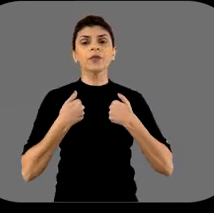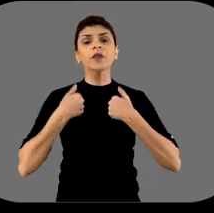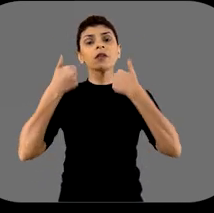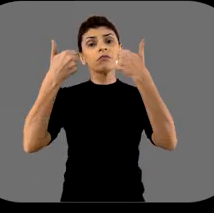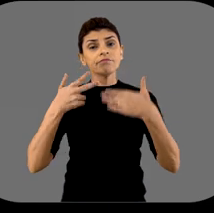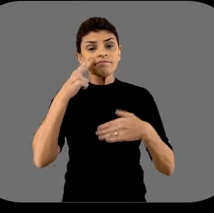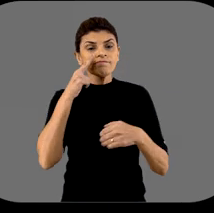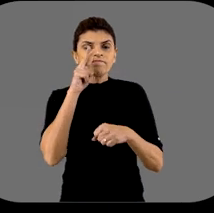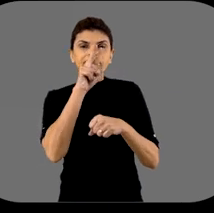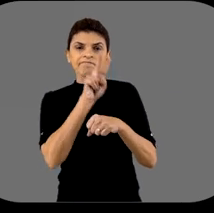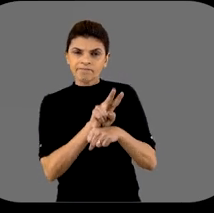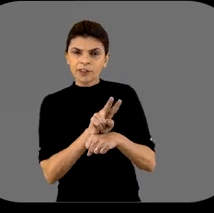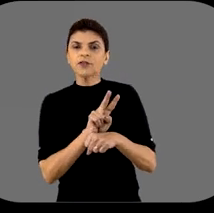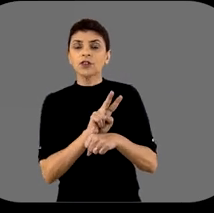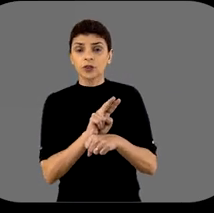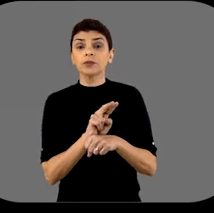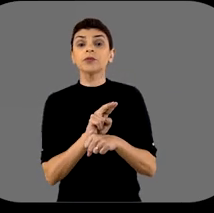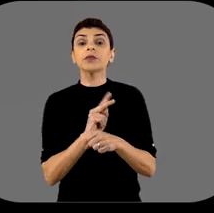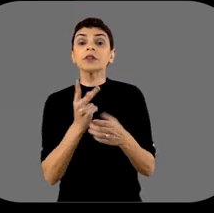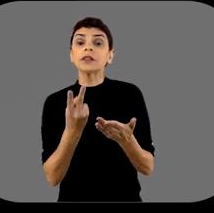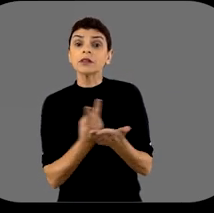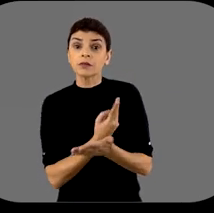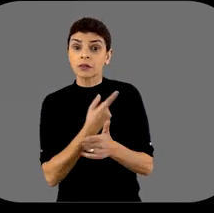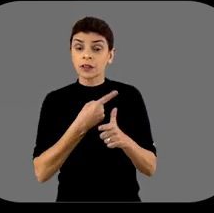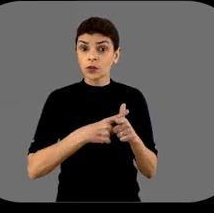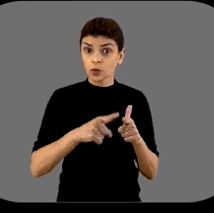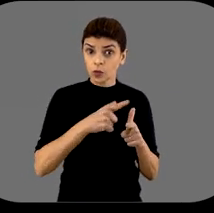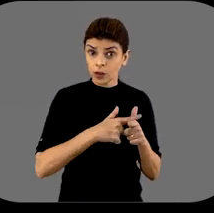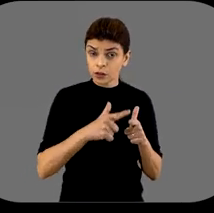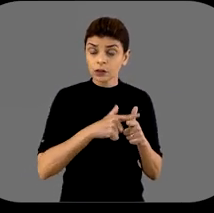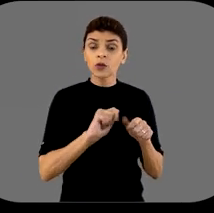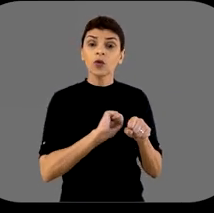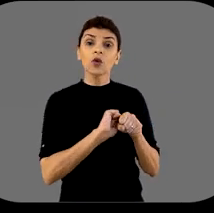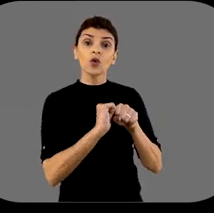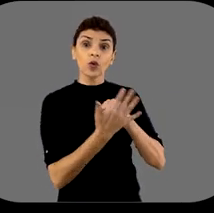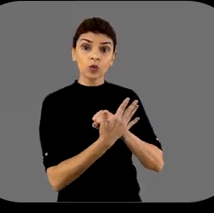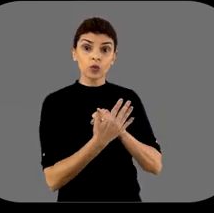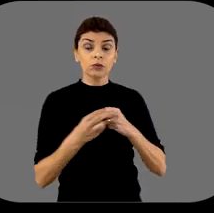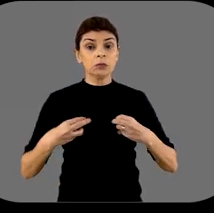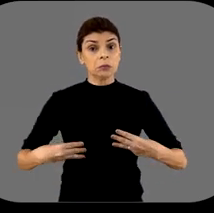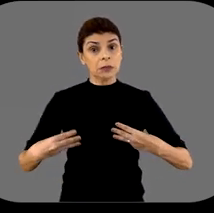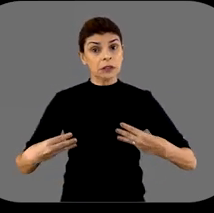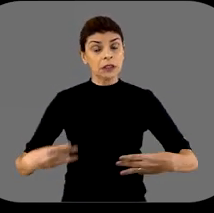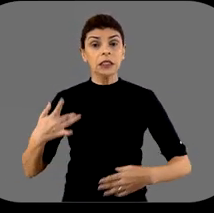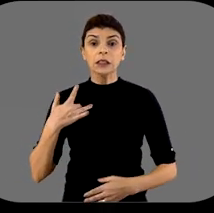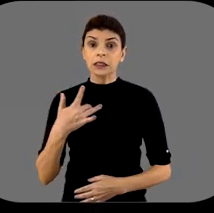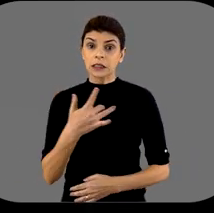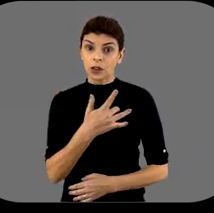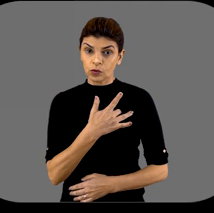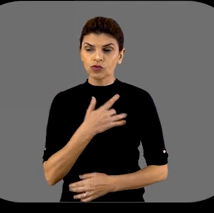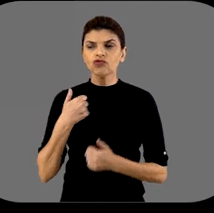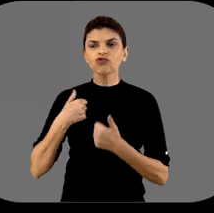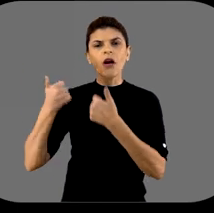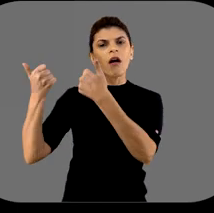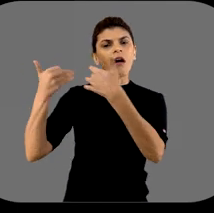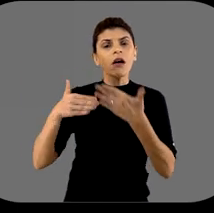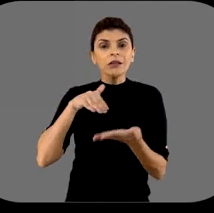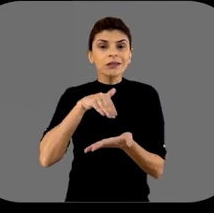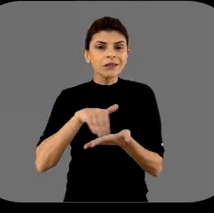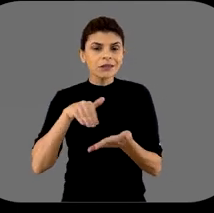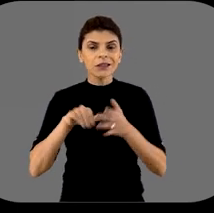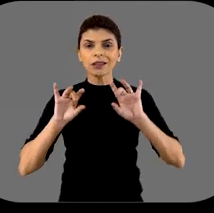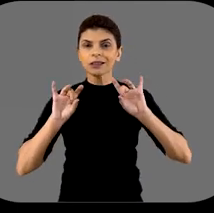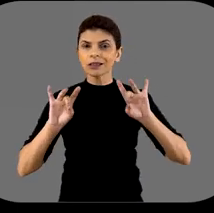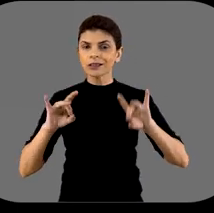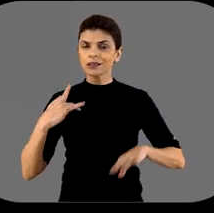sobre a vigilância de casos de Covid-19 na população indígena recomendada pelo Ministério da Saúde, em particular, como eu falei, pela Secretaria